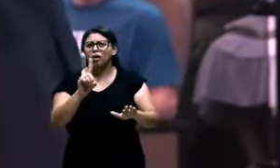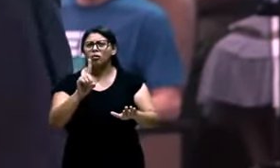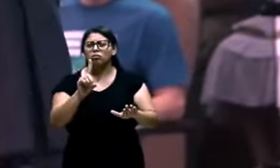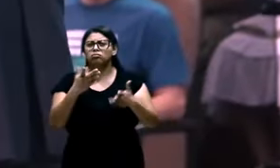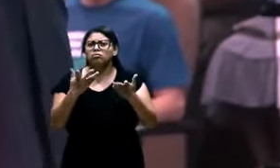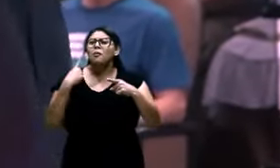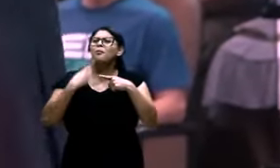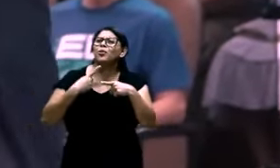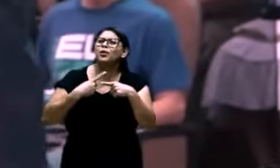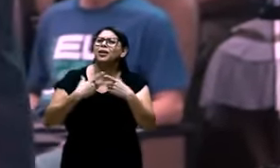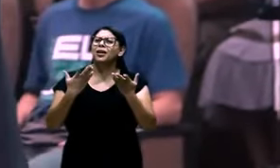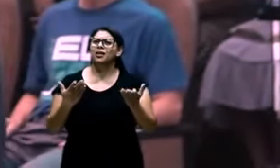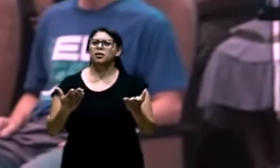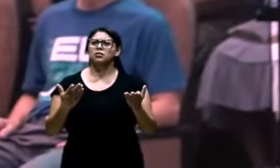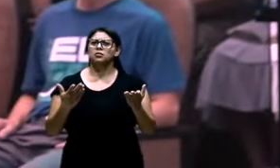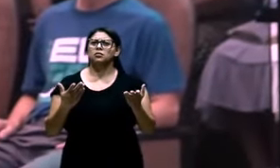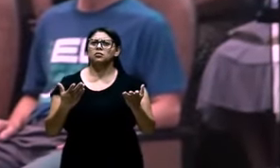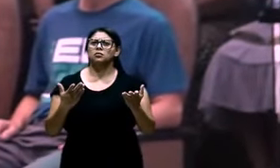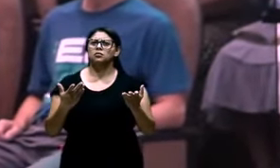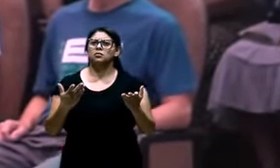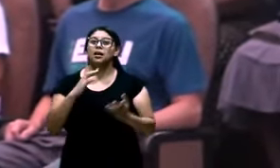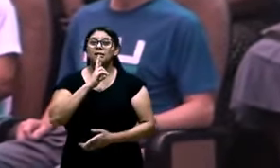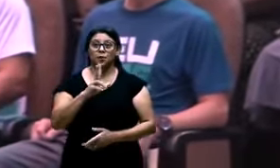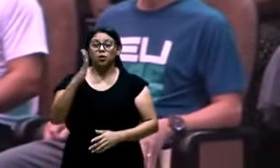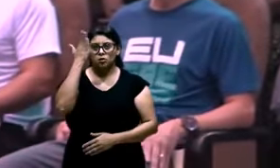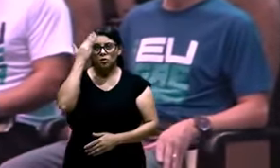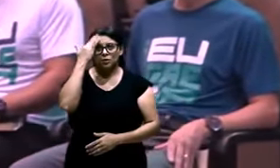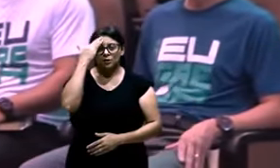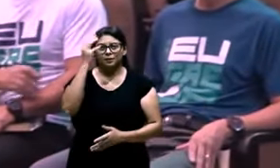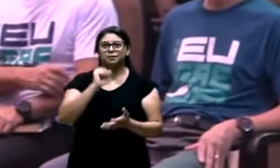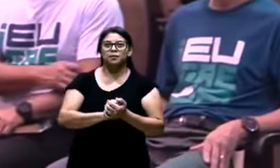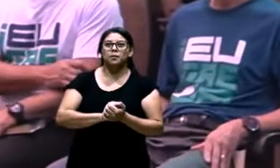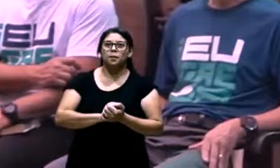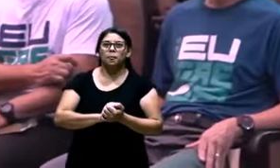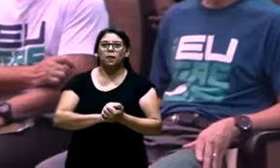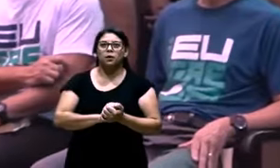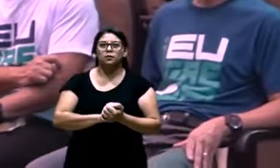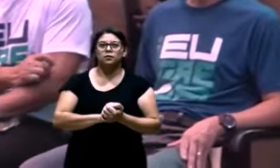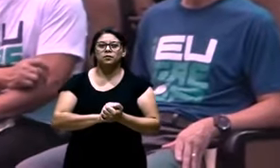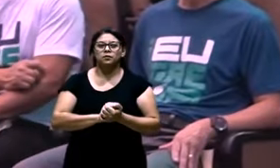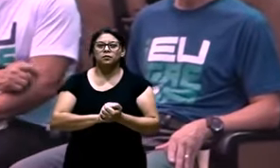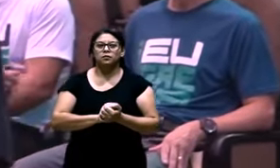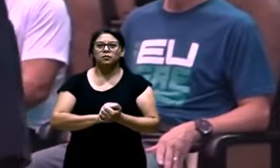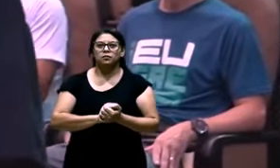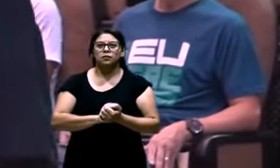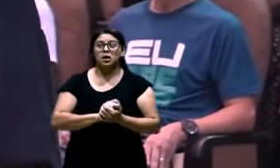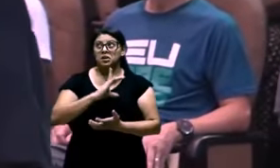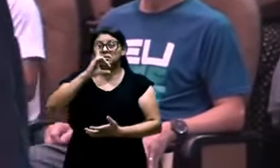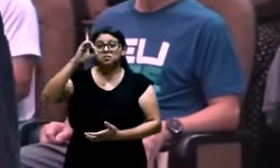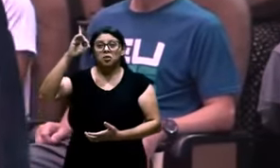presença e vai embora? É, eu já sei a resposta. Porventura, todavia, também, poderia esse